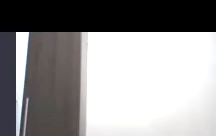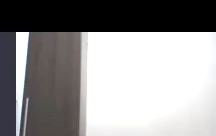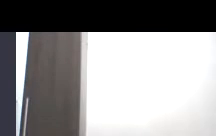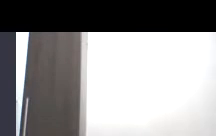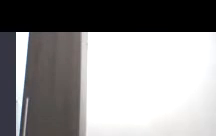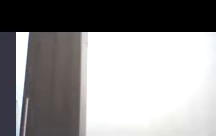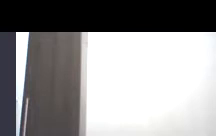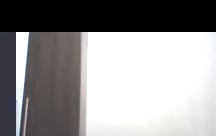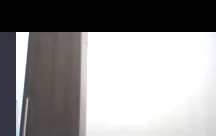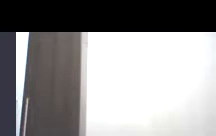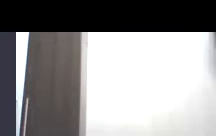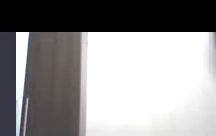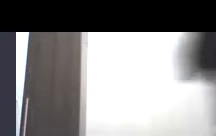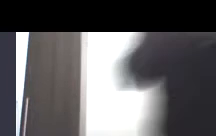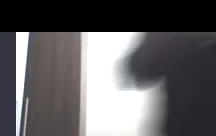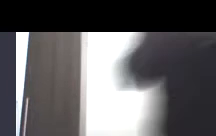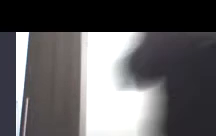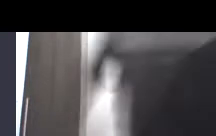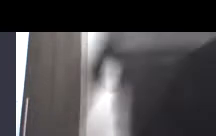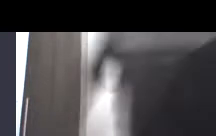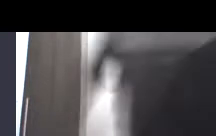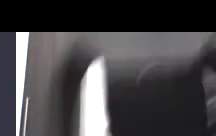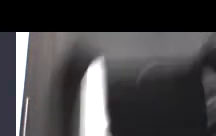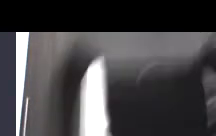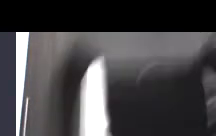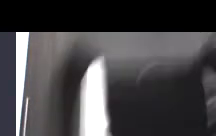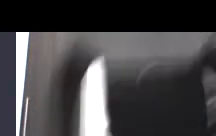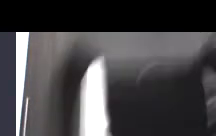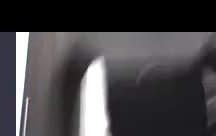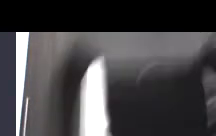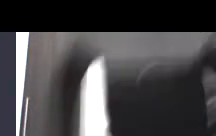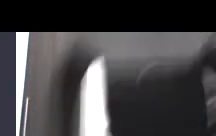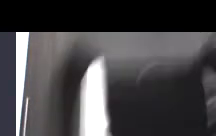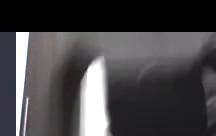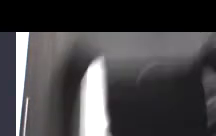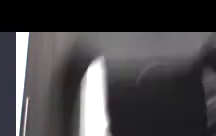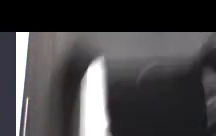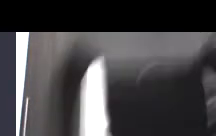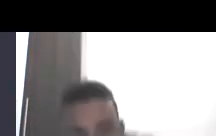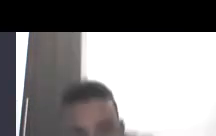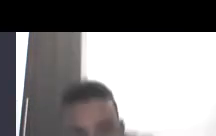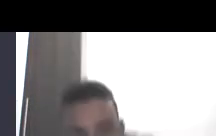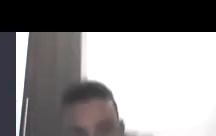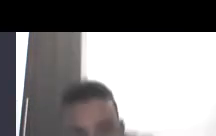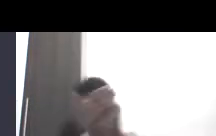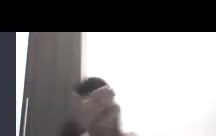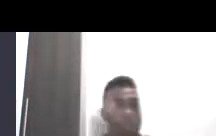observar de uma outra maneira, né? Que é através de corante, certo? Então, o que que a gente vai precisar?